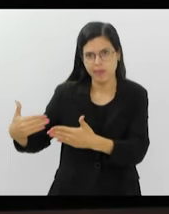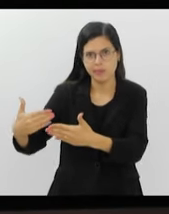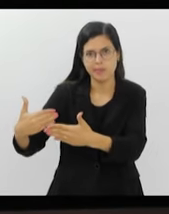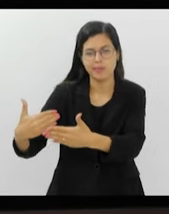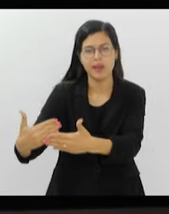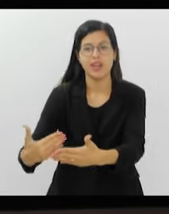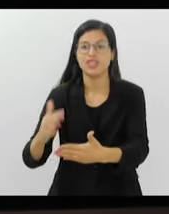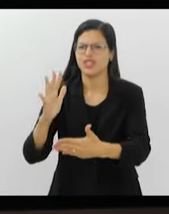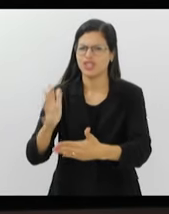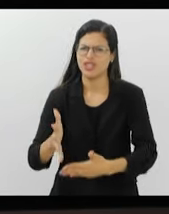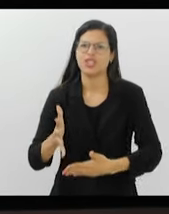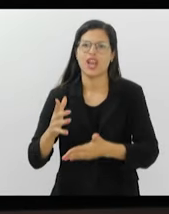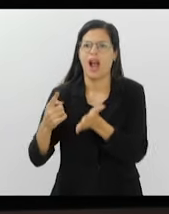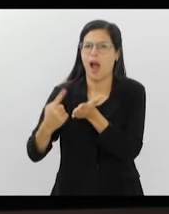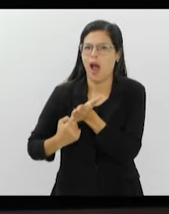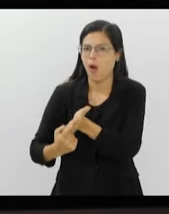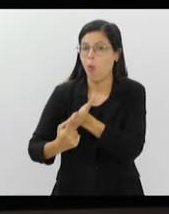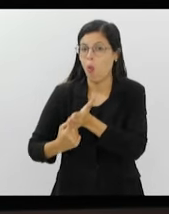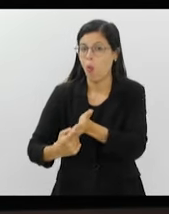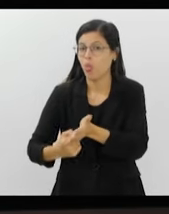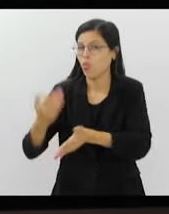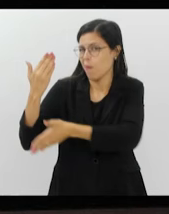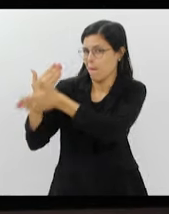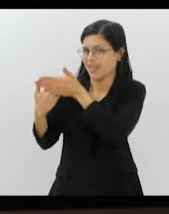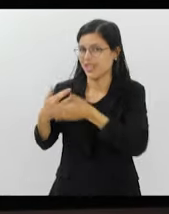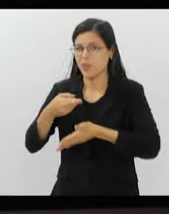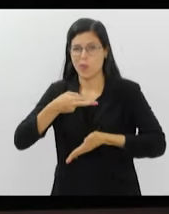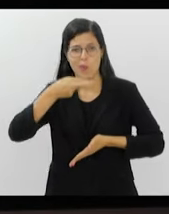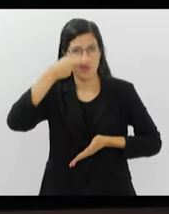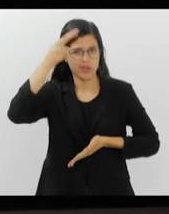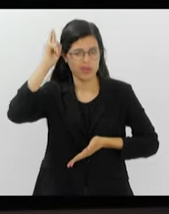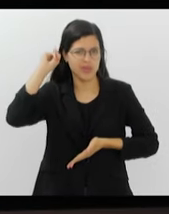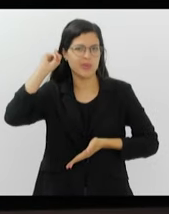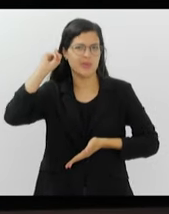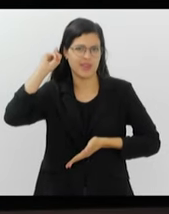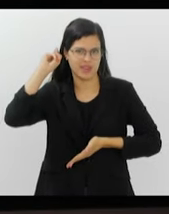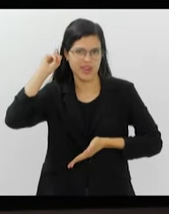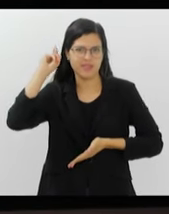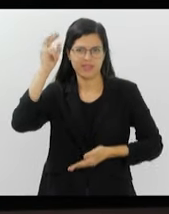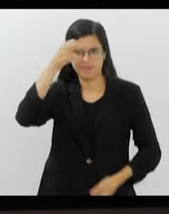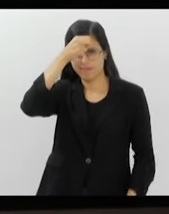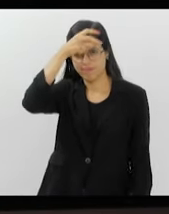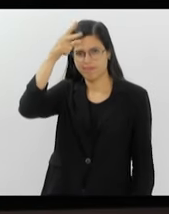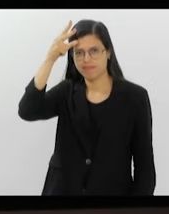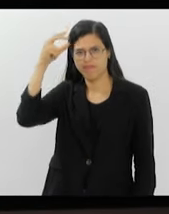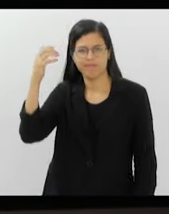tinha negócio quando Rodrigo Neves ainda era prefeito da cidade